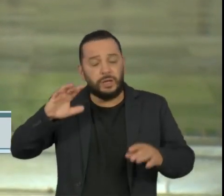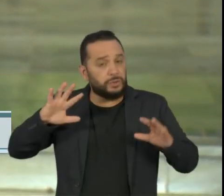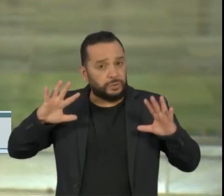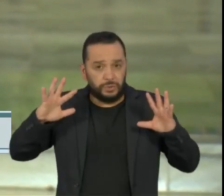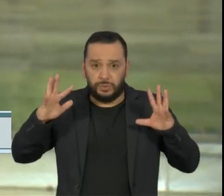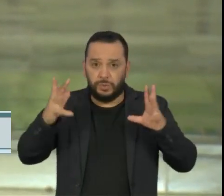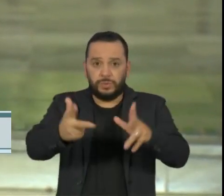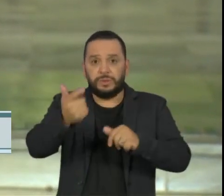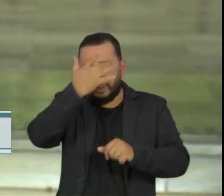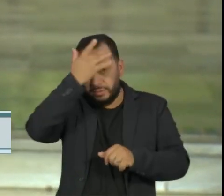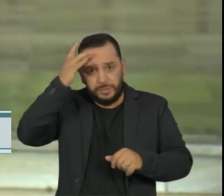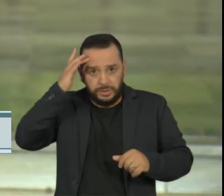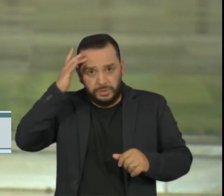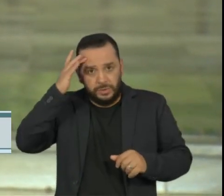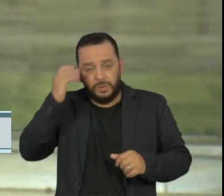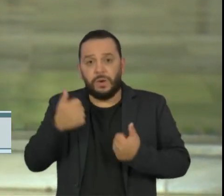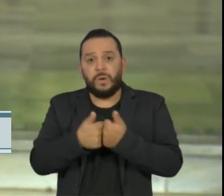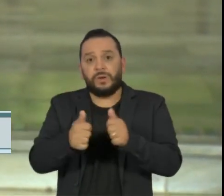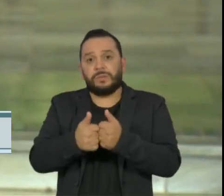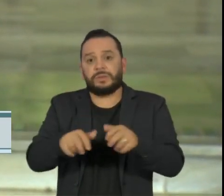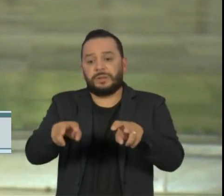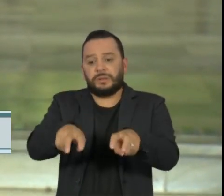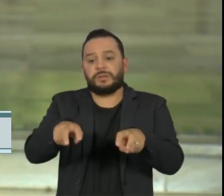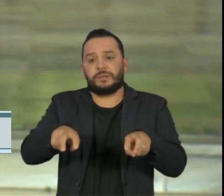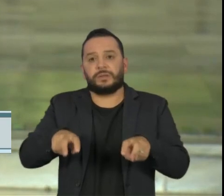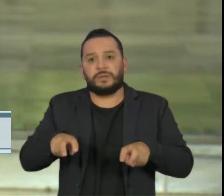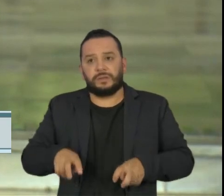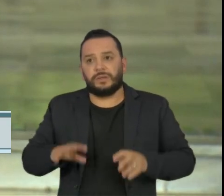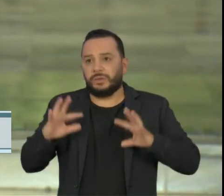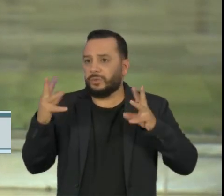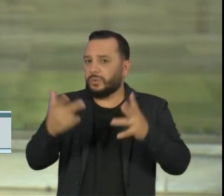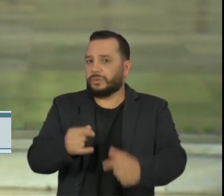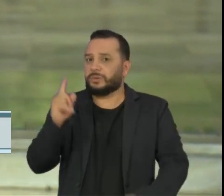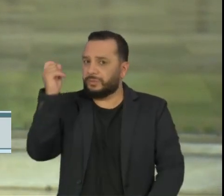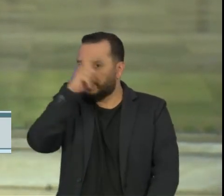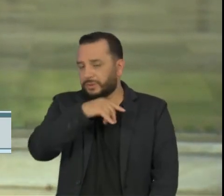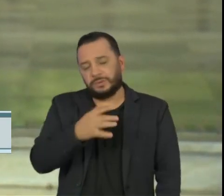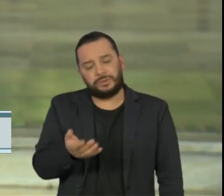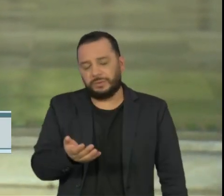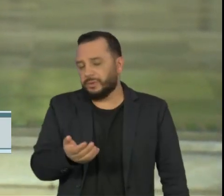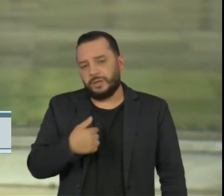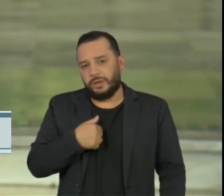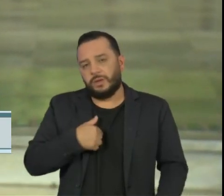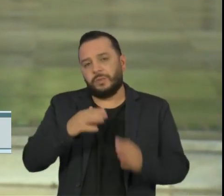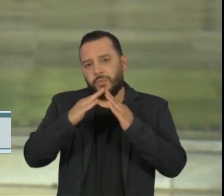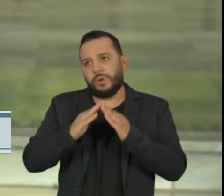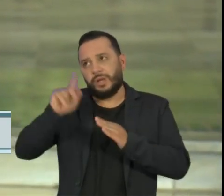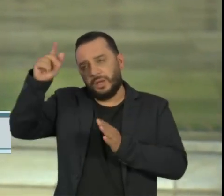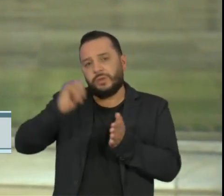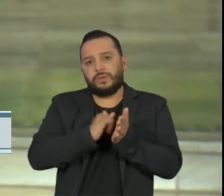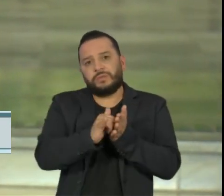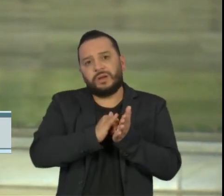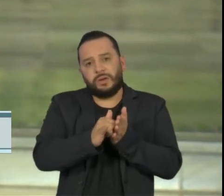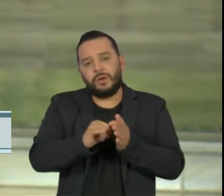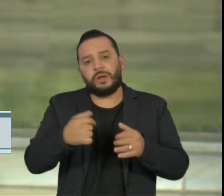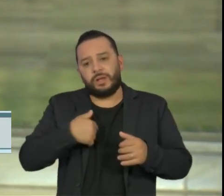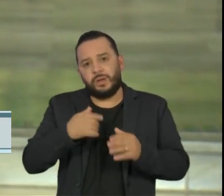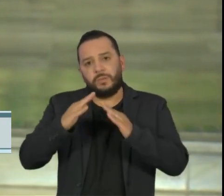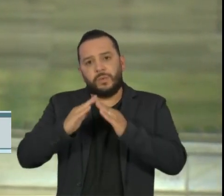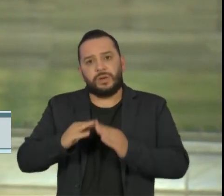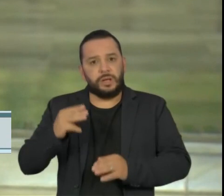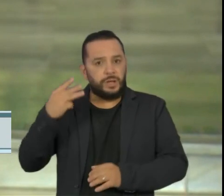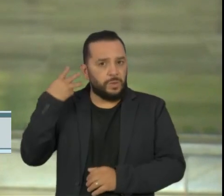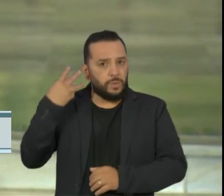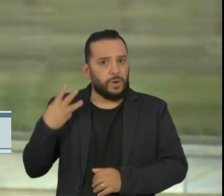os passageiros num ônibus fiquem sentados. Eu morei fora do Brasil, morei em Nova York, morei em Washington, morei em